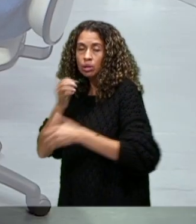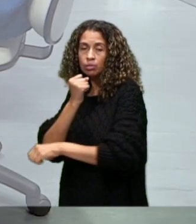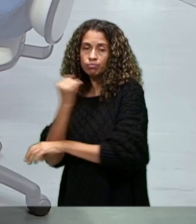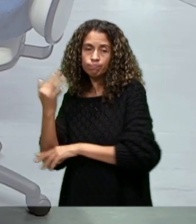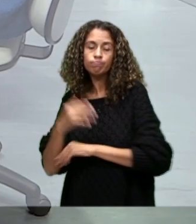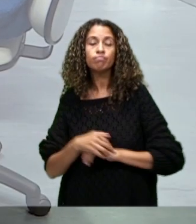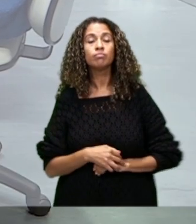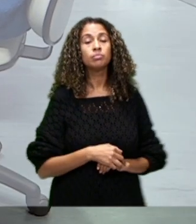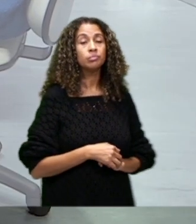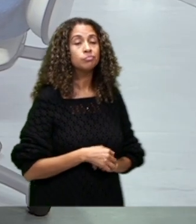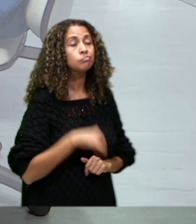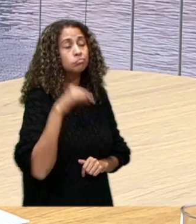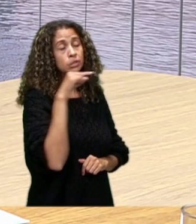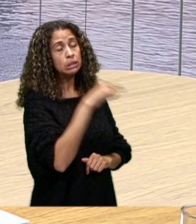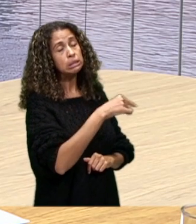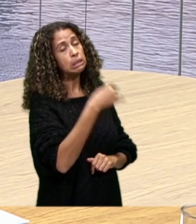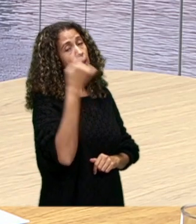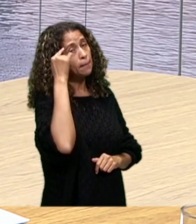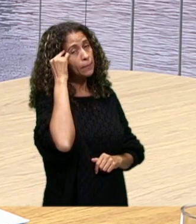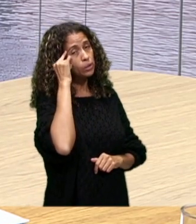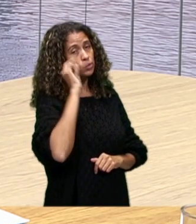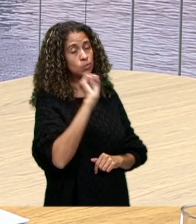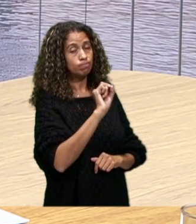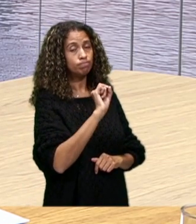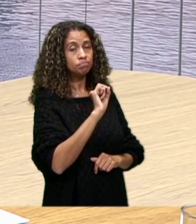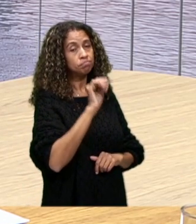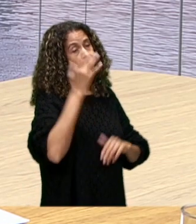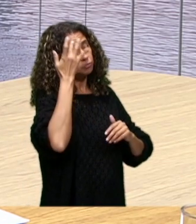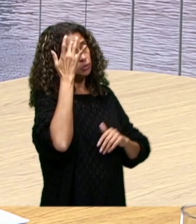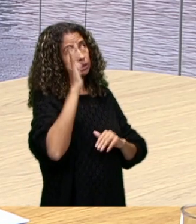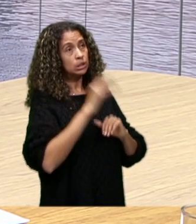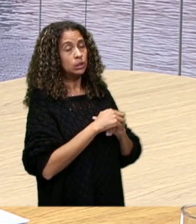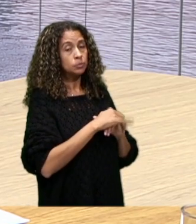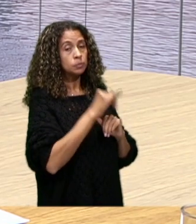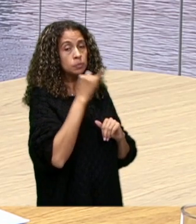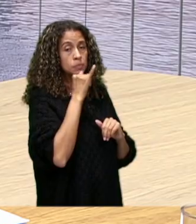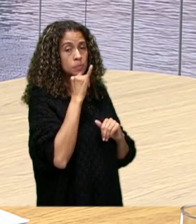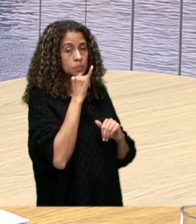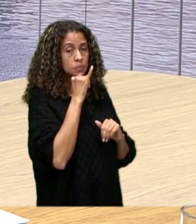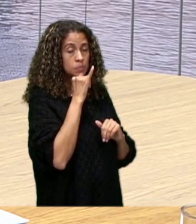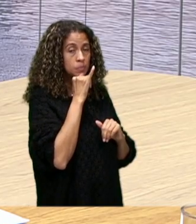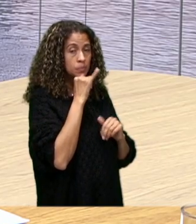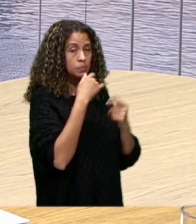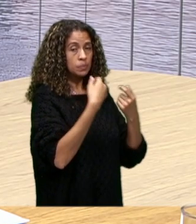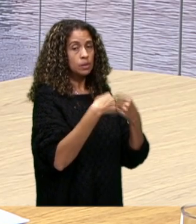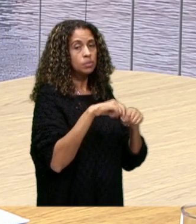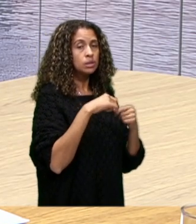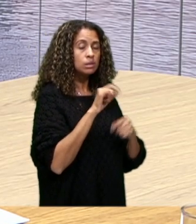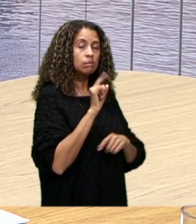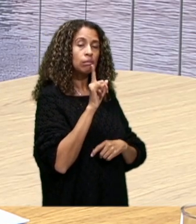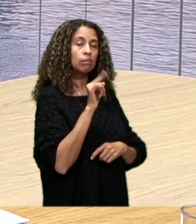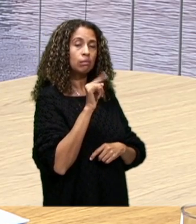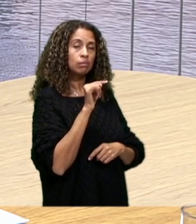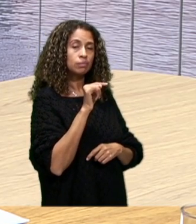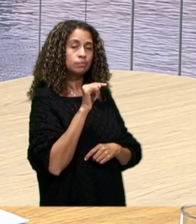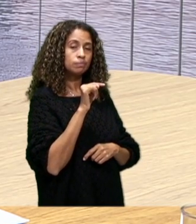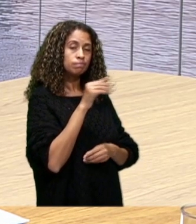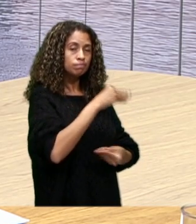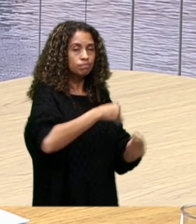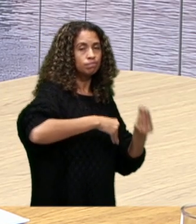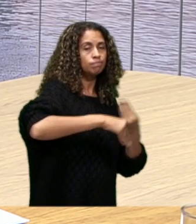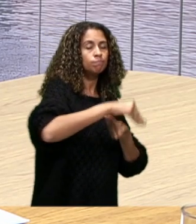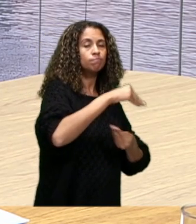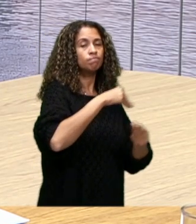que, às vezes, a questão... Por exemplo, todo mundo falava assim, tem que ser pela questão do